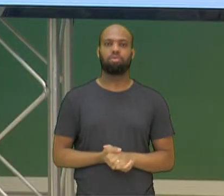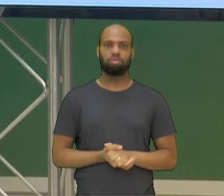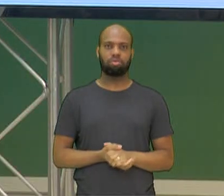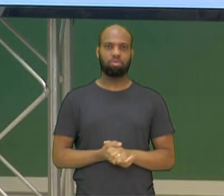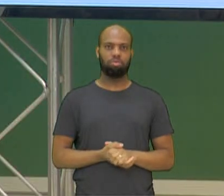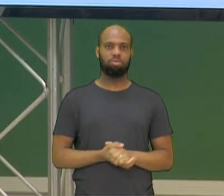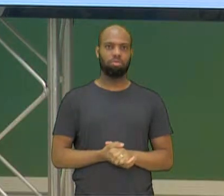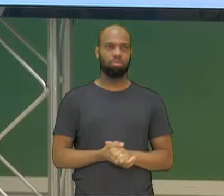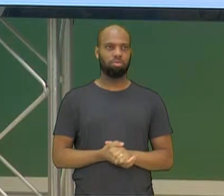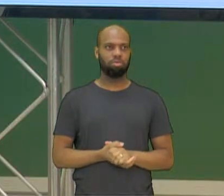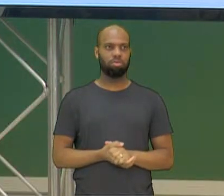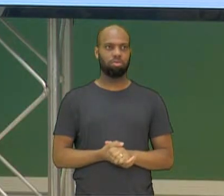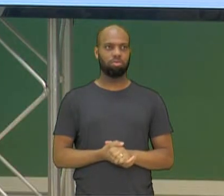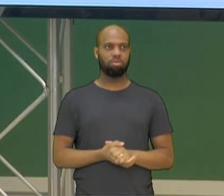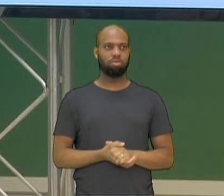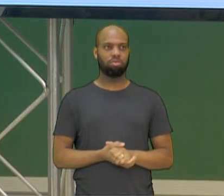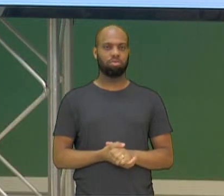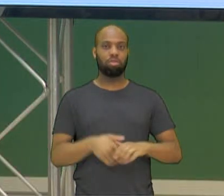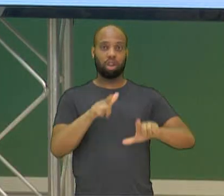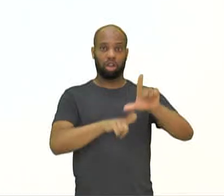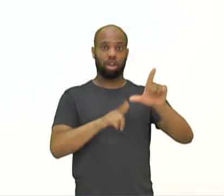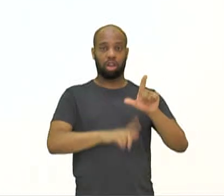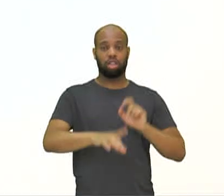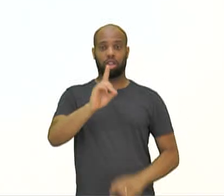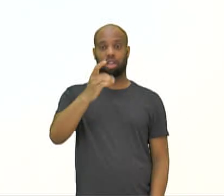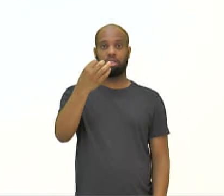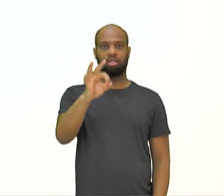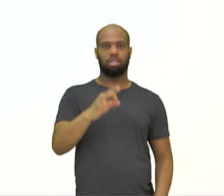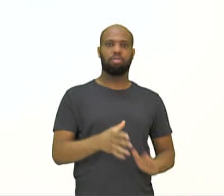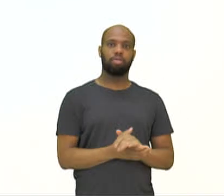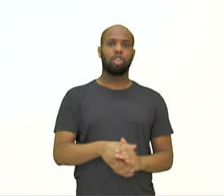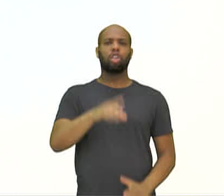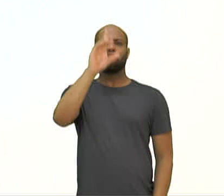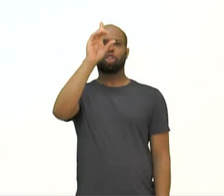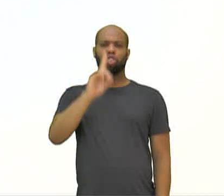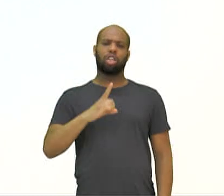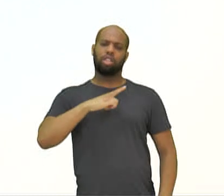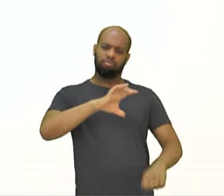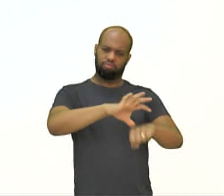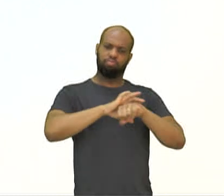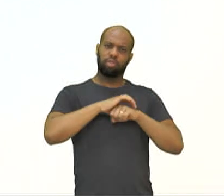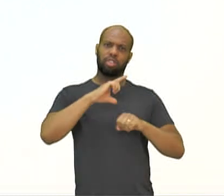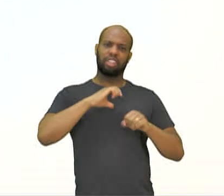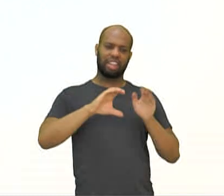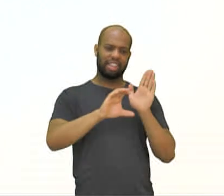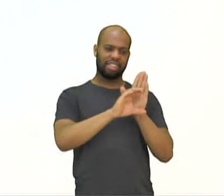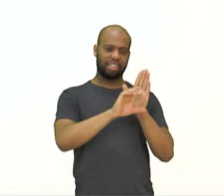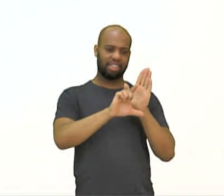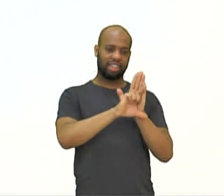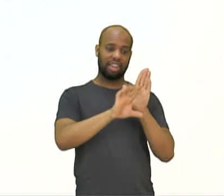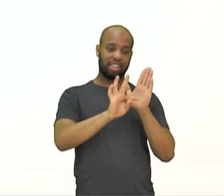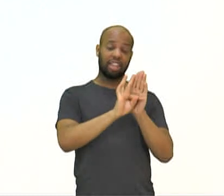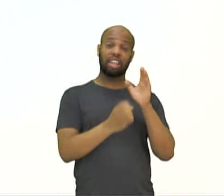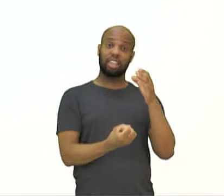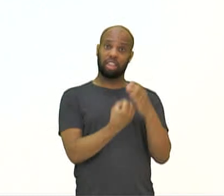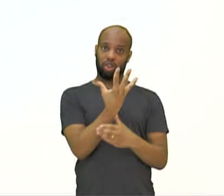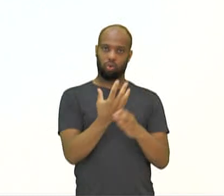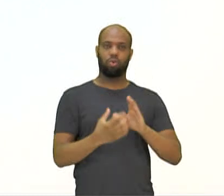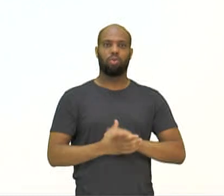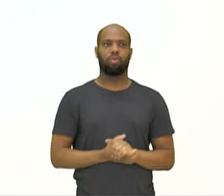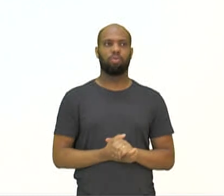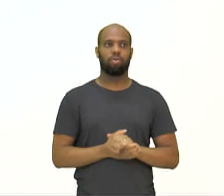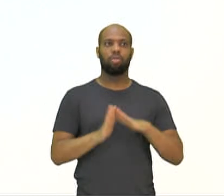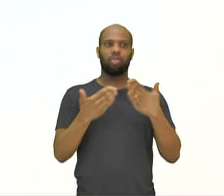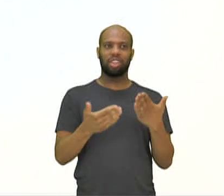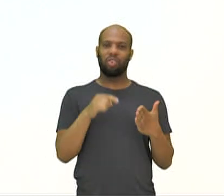afirmativa correta. E a correta é a letra D. Vários direitos foram garantidos pela consolidação das leis trabalhistas. A